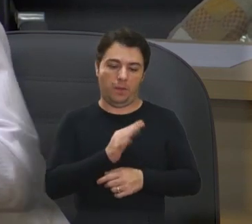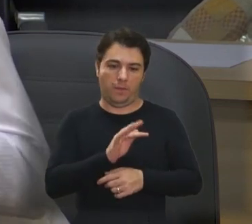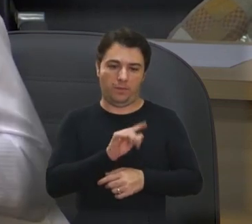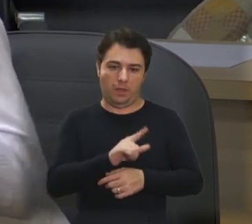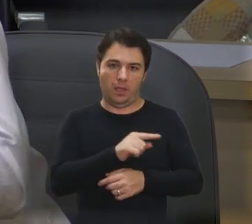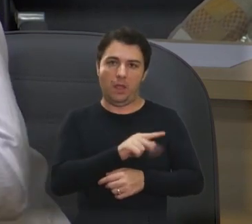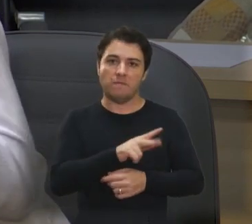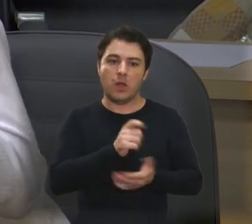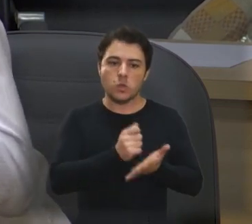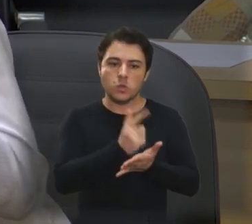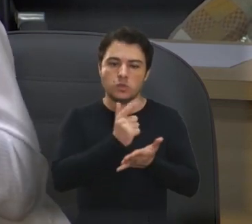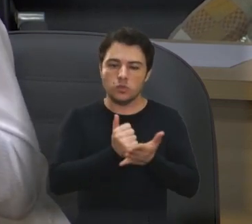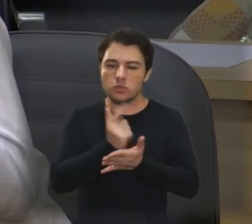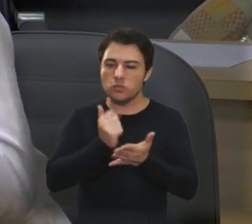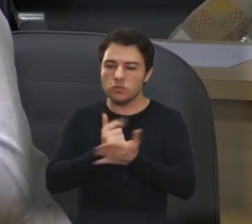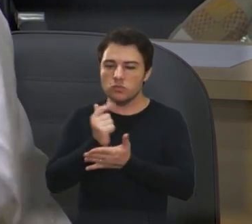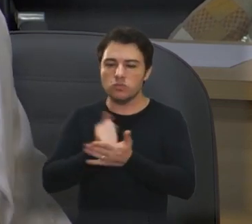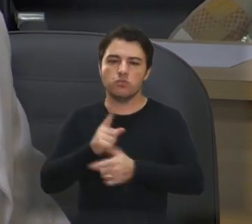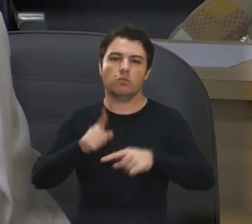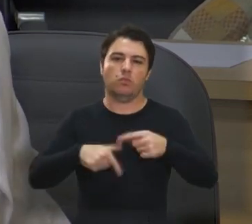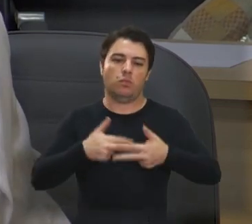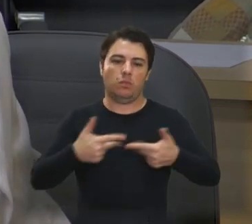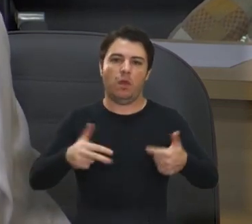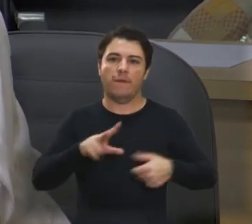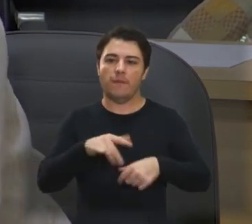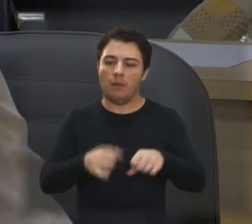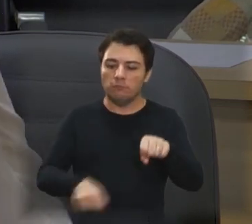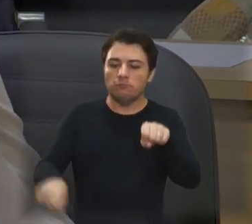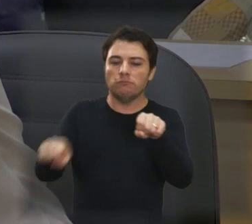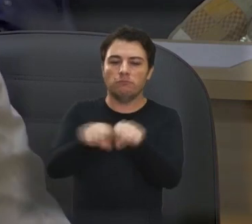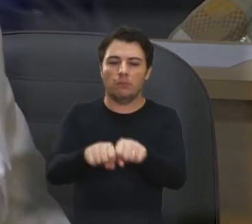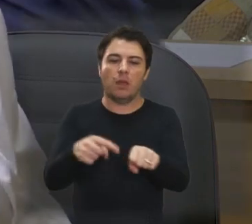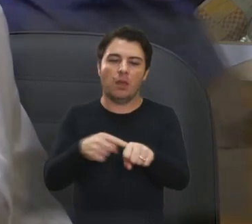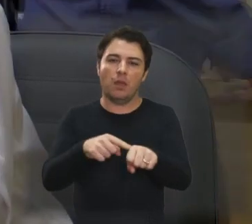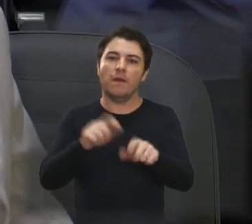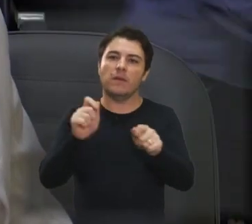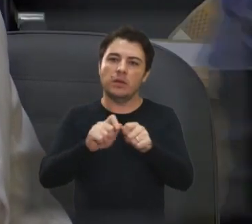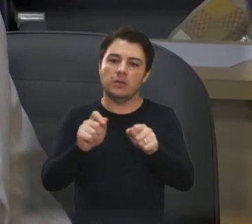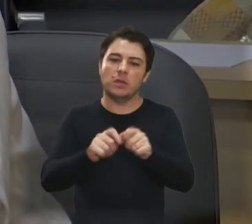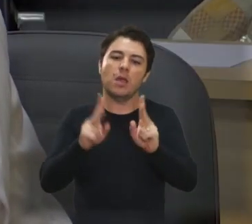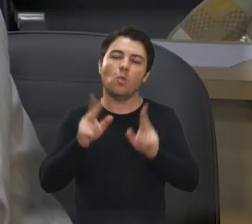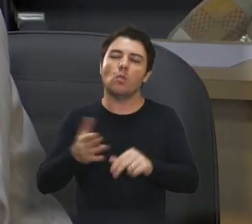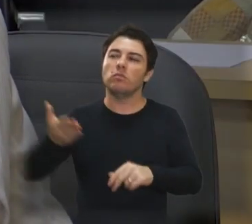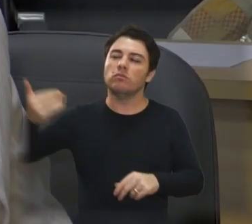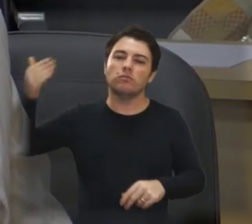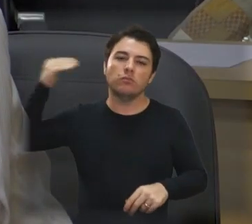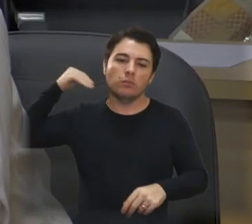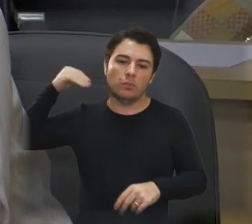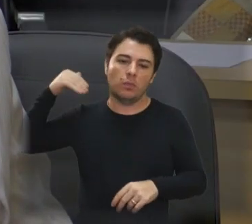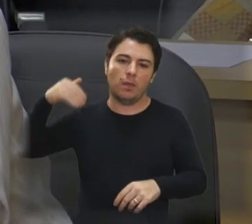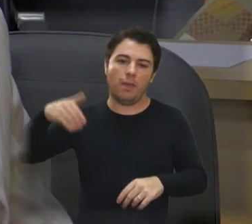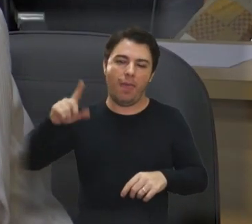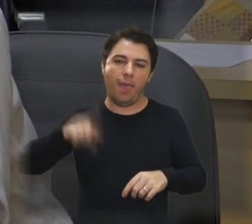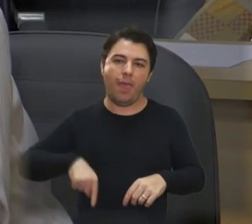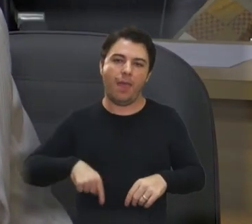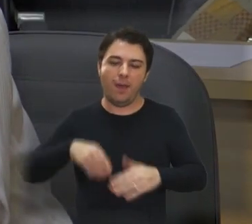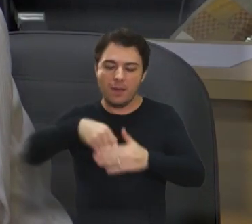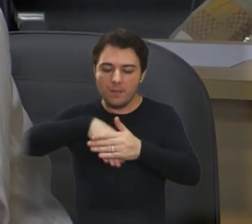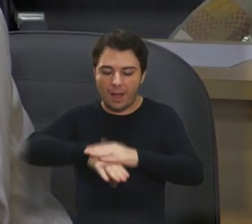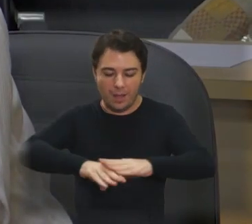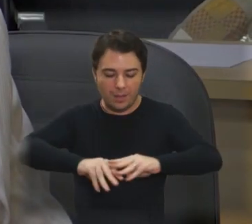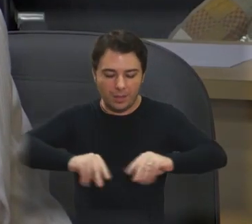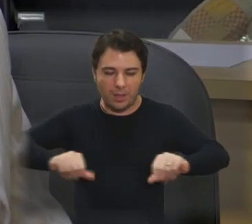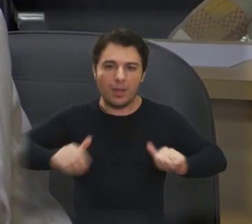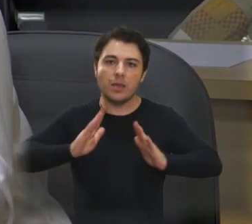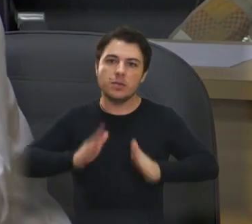licitação tá comprando todos os equipamentos e acessórios para que seja refeita lá do jeito que era antes via subterrânea então isso já